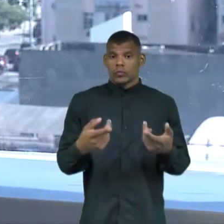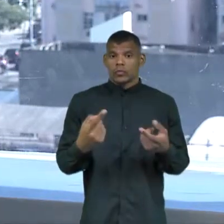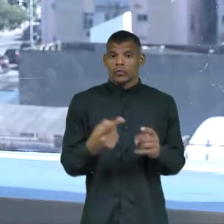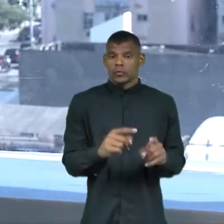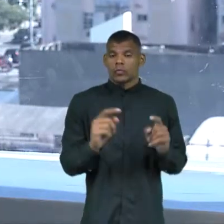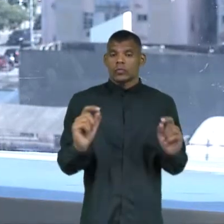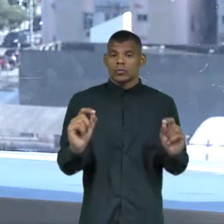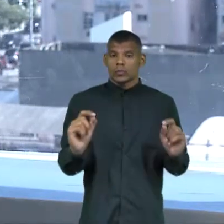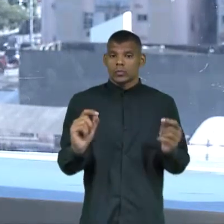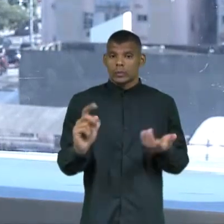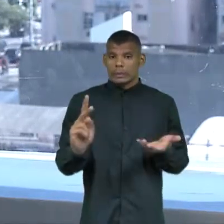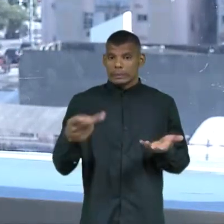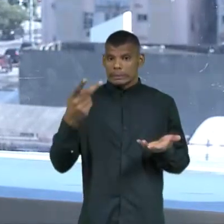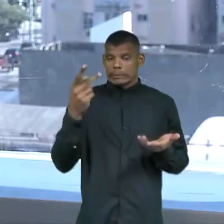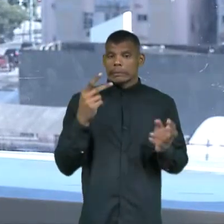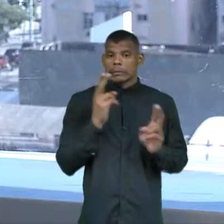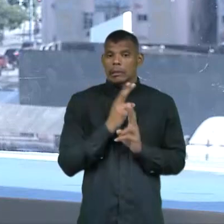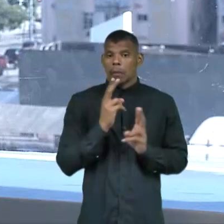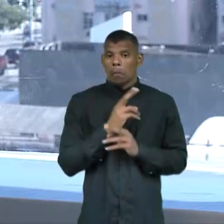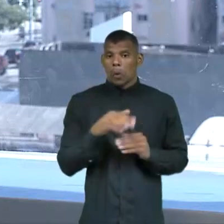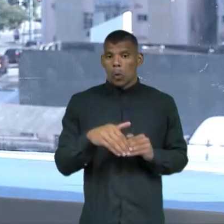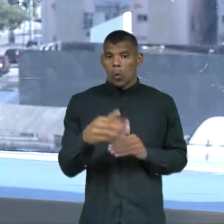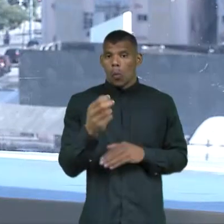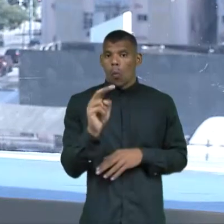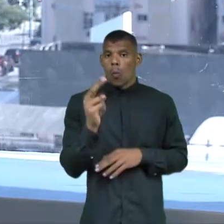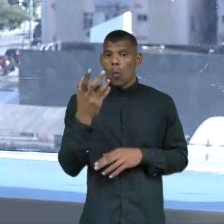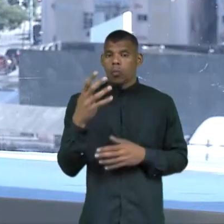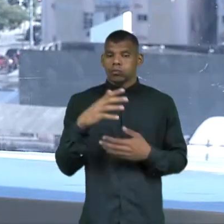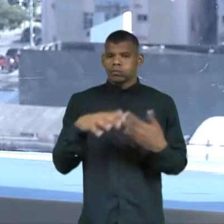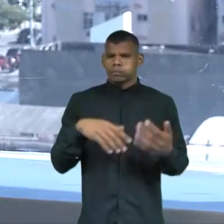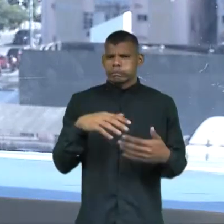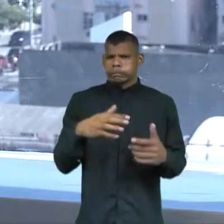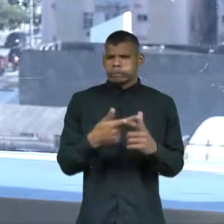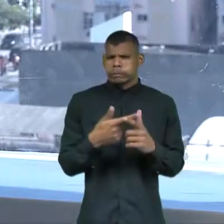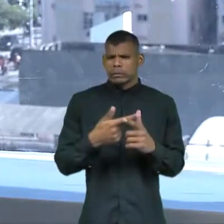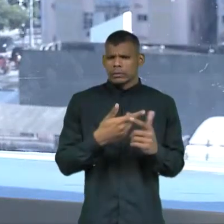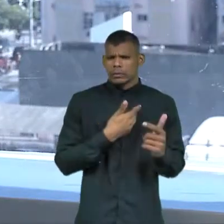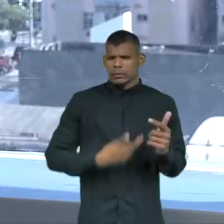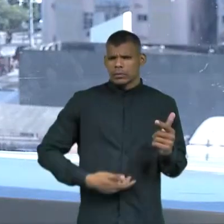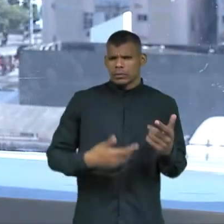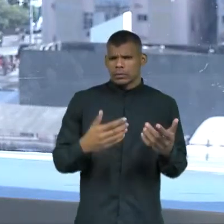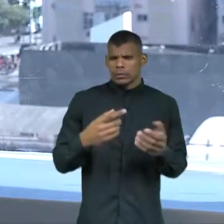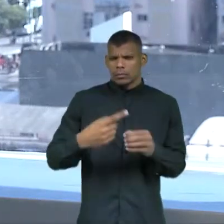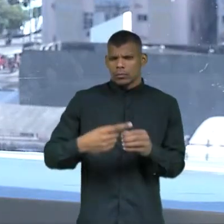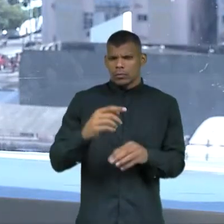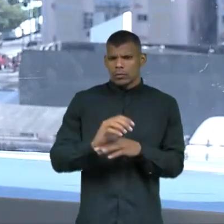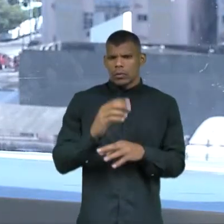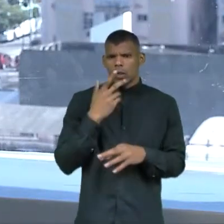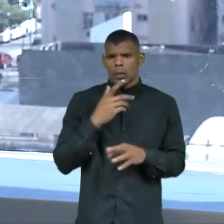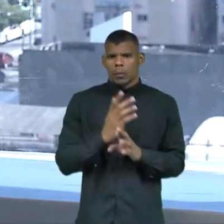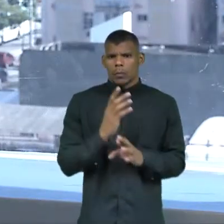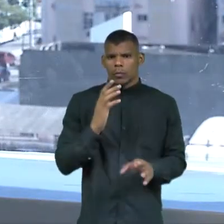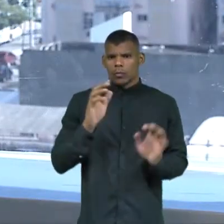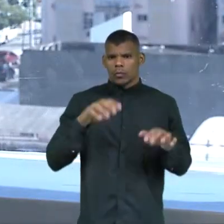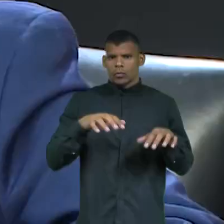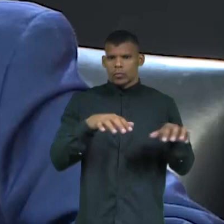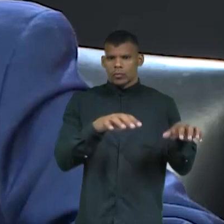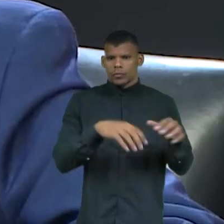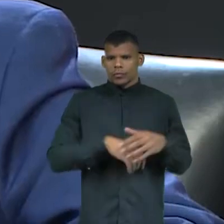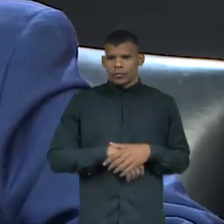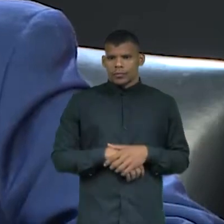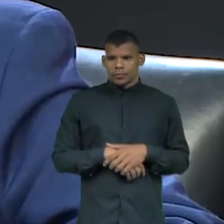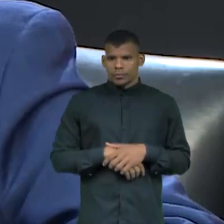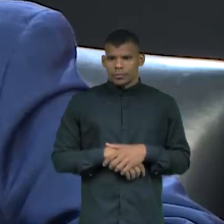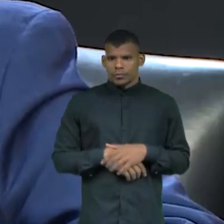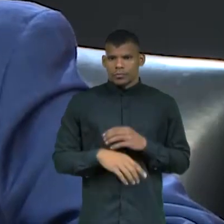de situação de emergência ou calamidade pública declarada em municípios cearenses por conta das chuvas. Deputados